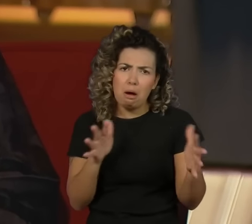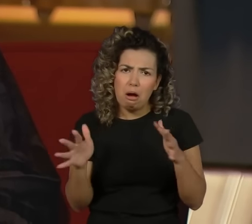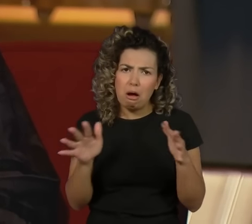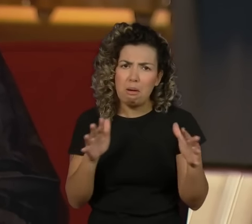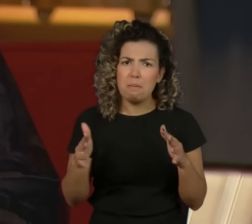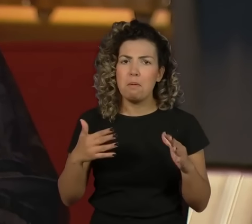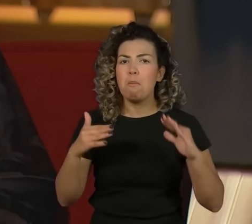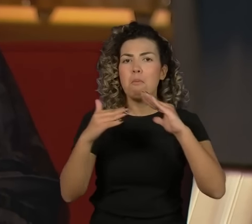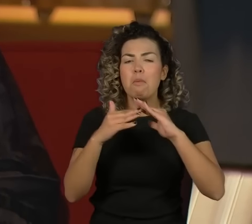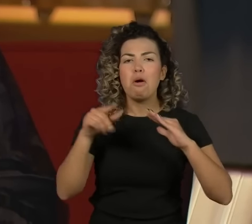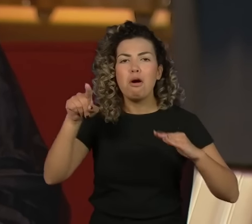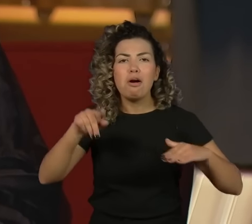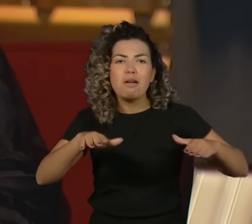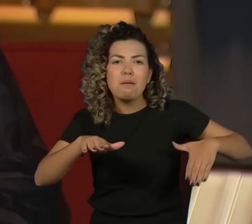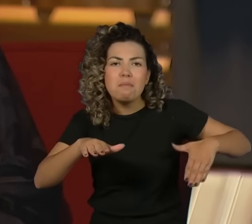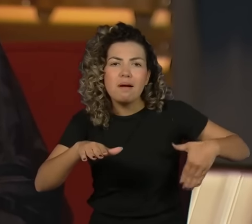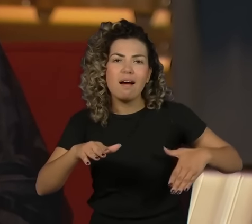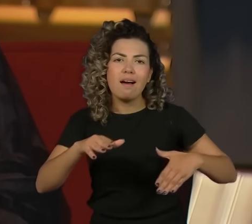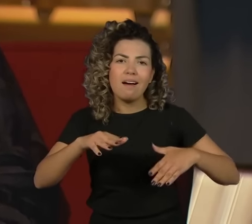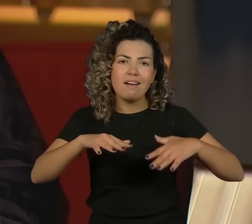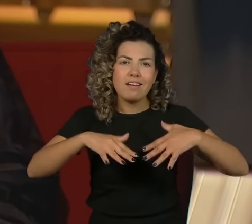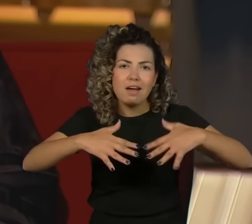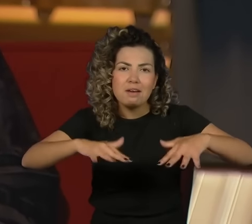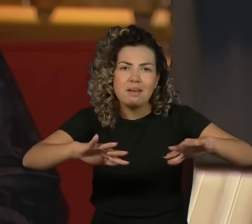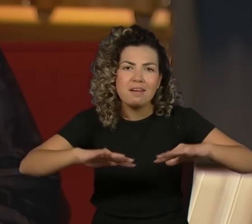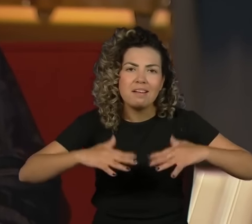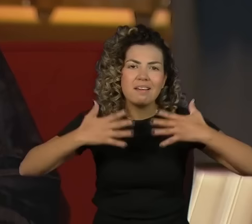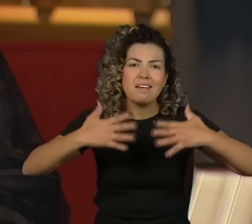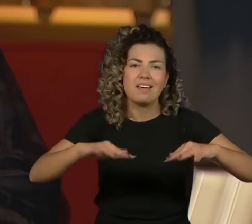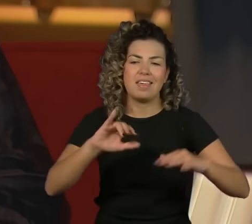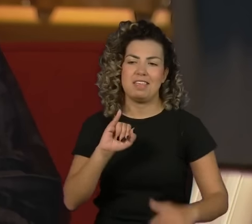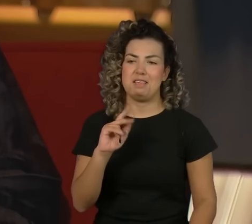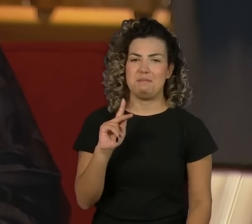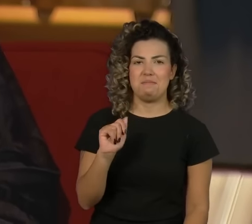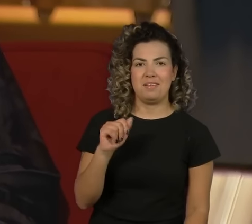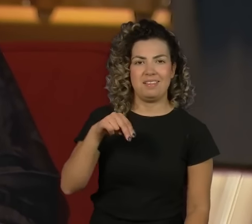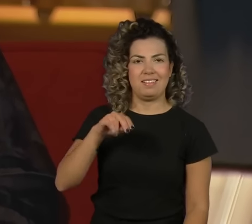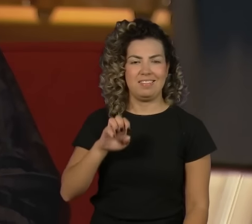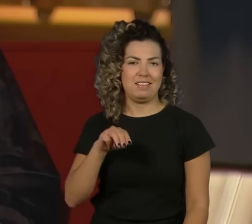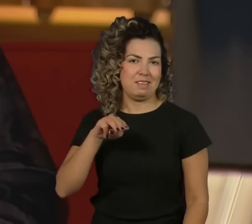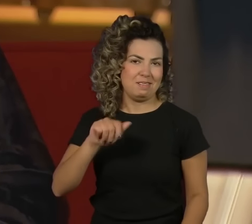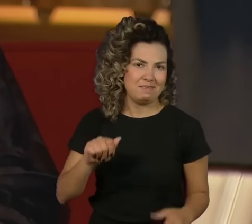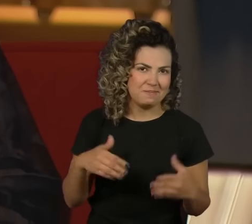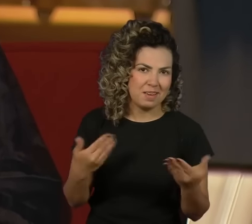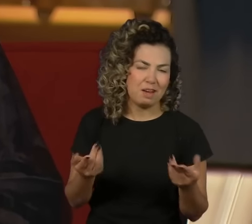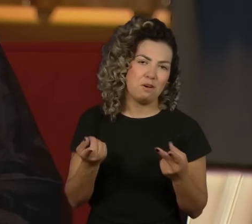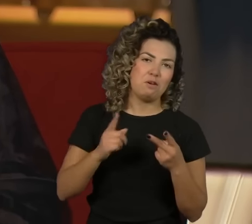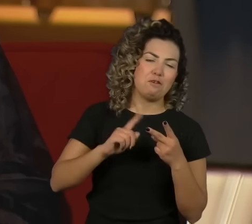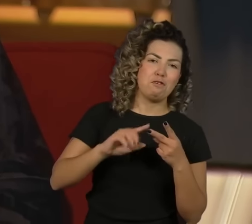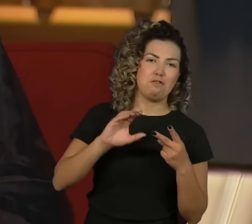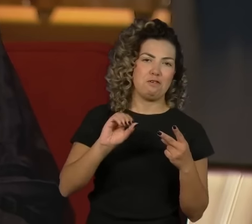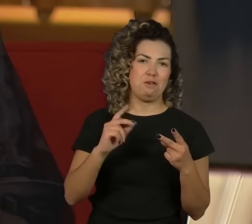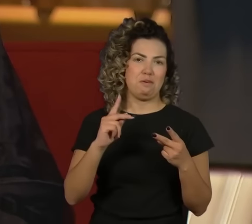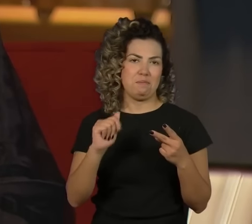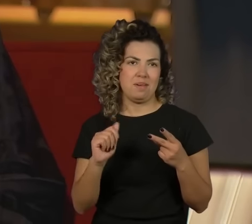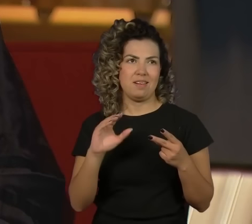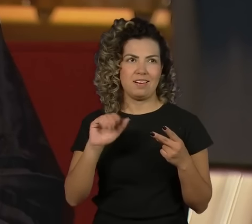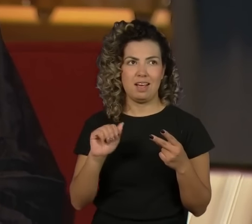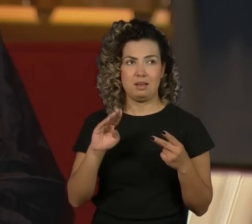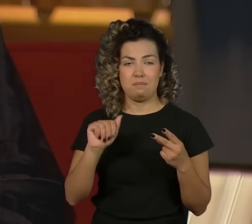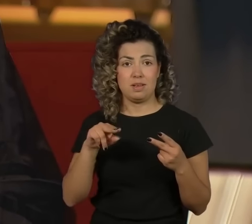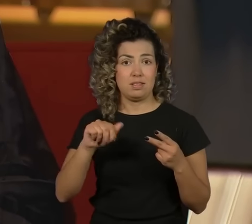né? Ipanema, por ali. É diferente. Rio de Janeiro, Rio Comprido é terra de Roberto Carlos, na sua